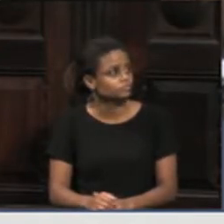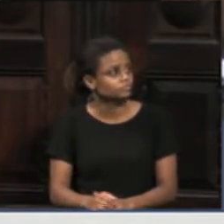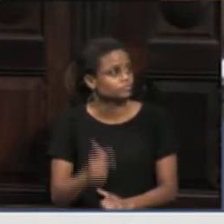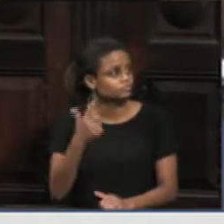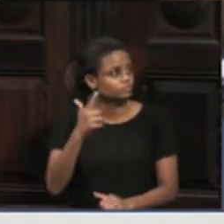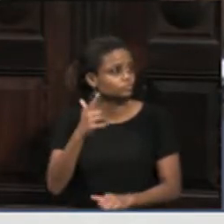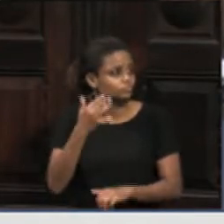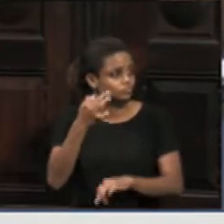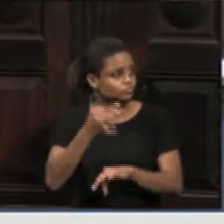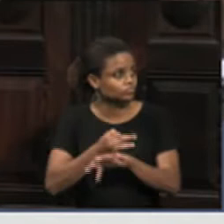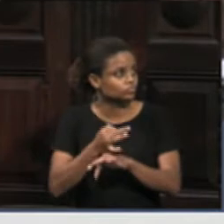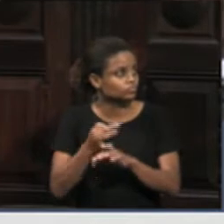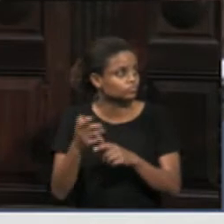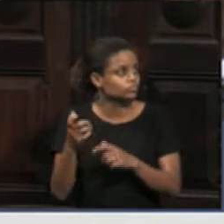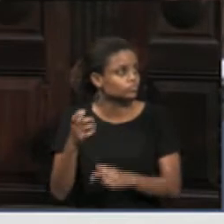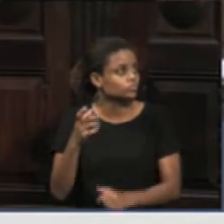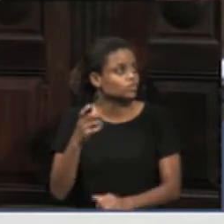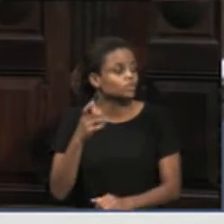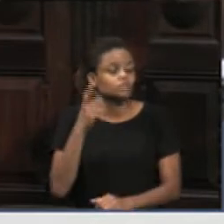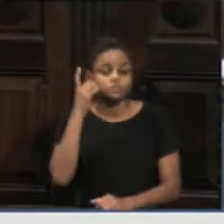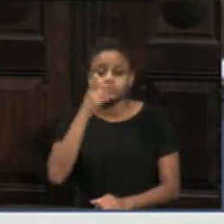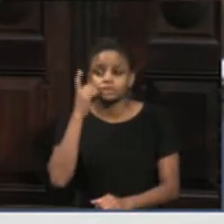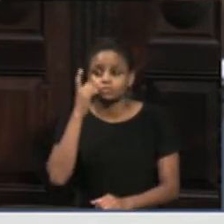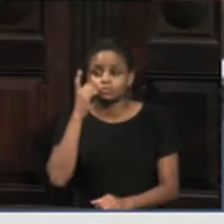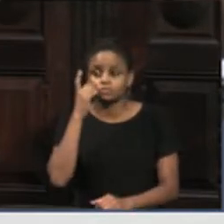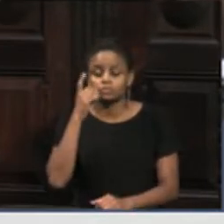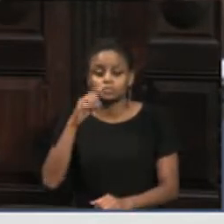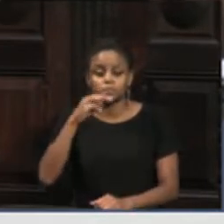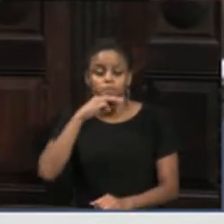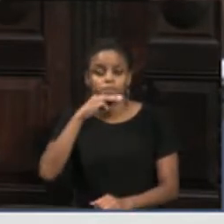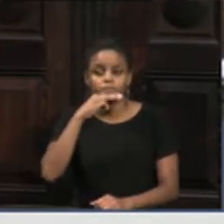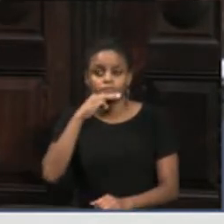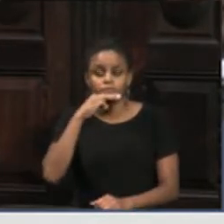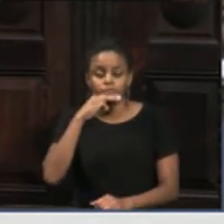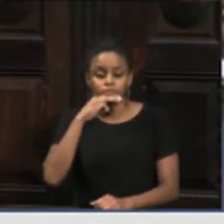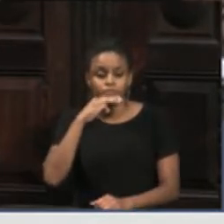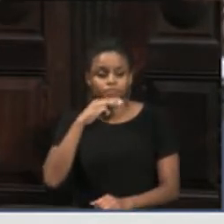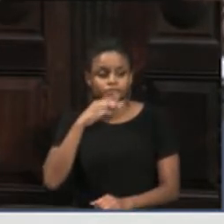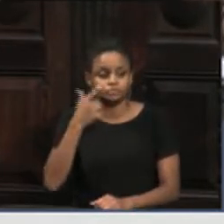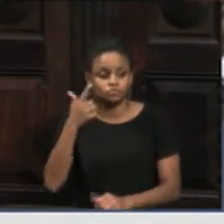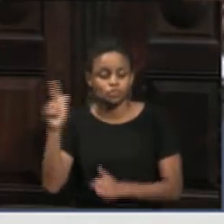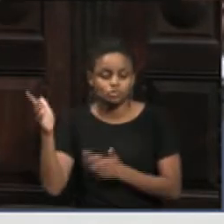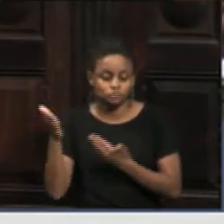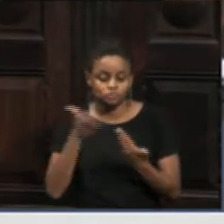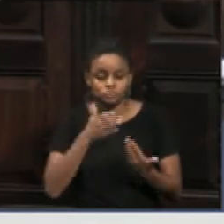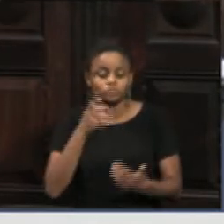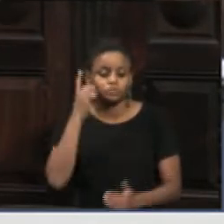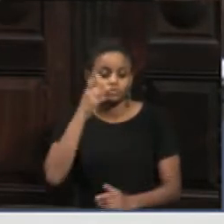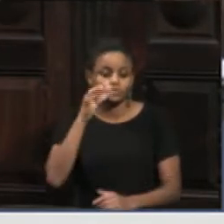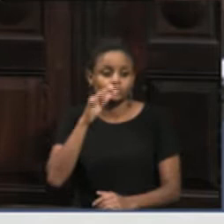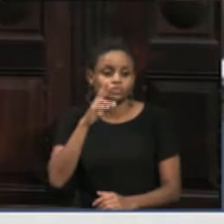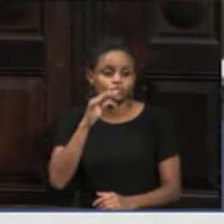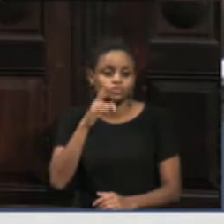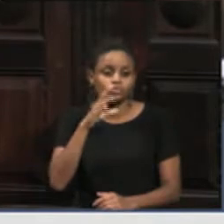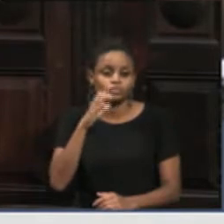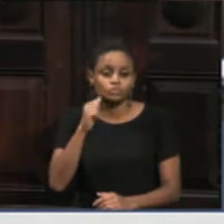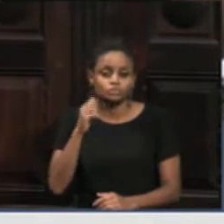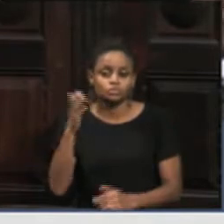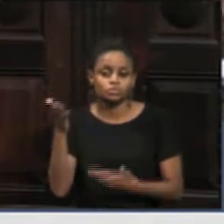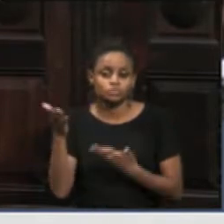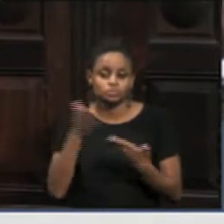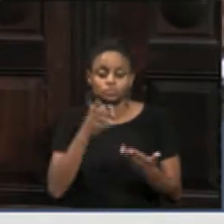Não se encontrando presente, deputado Chiquinho da Mangueira. Deputado Gustavo Tutuca. Deputado Luiz Paulo.